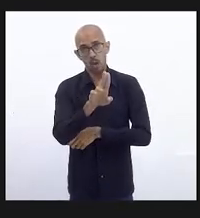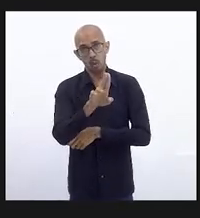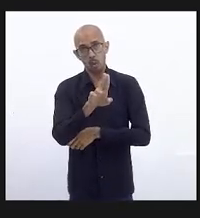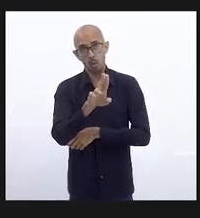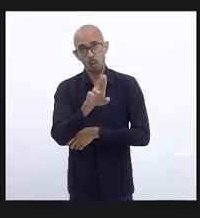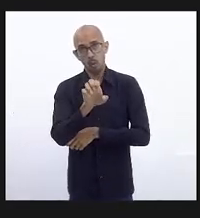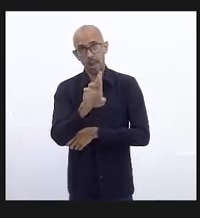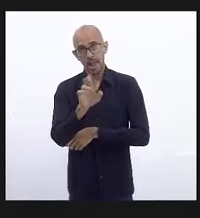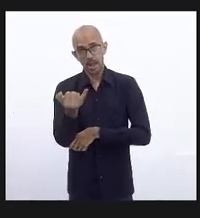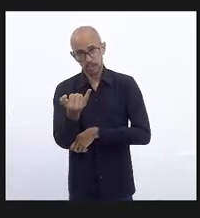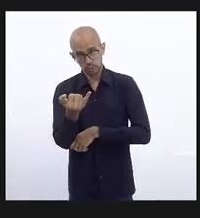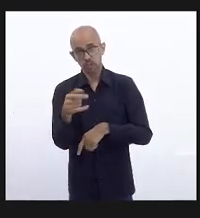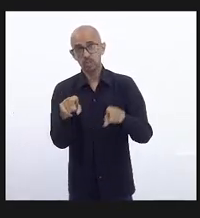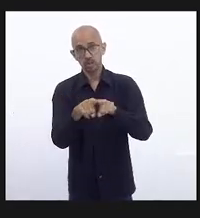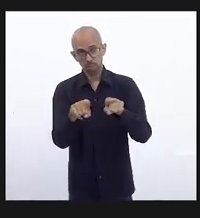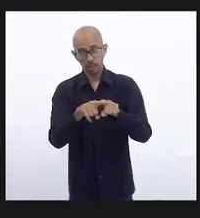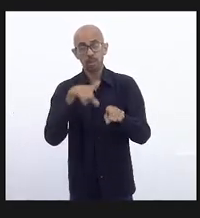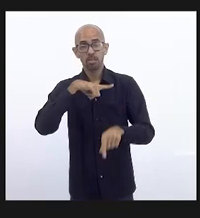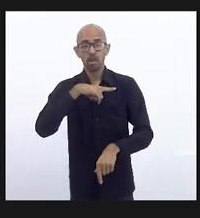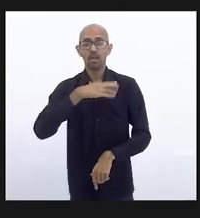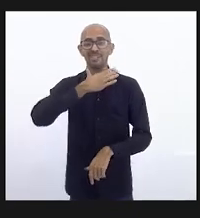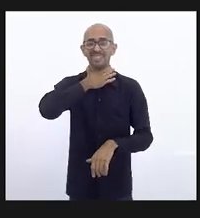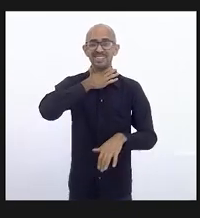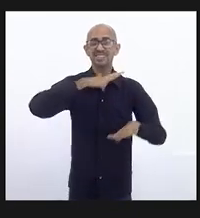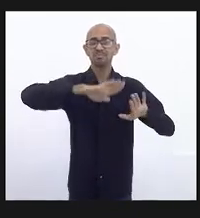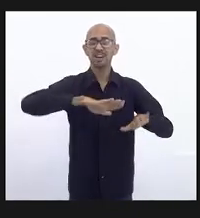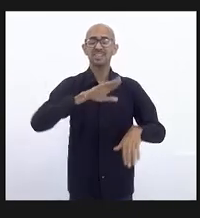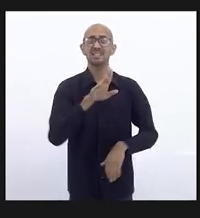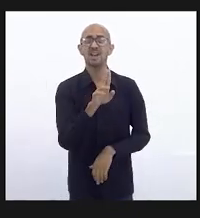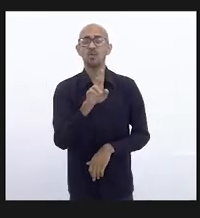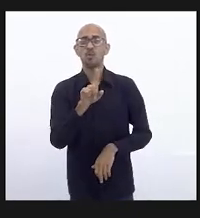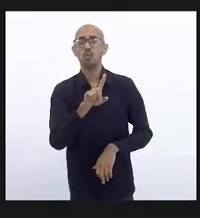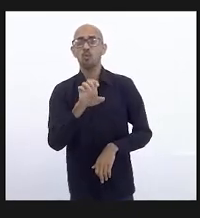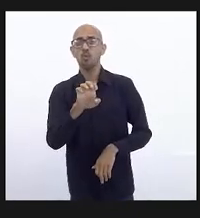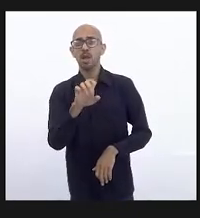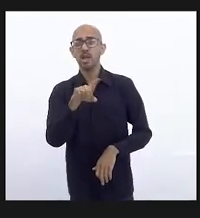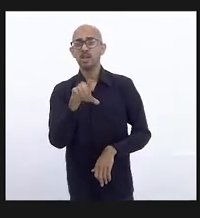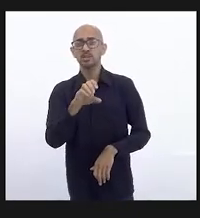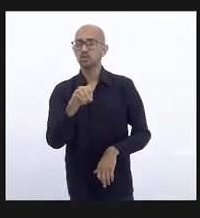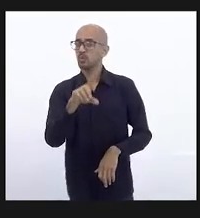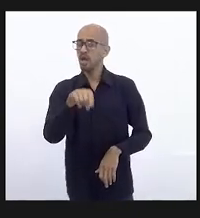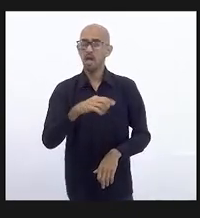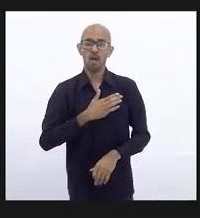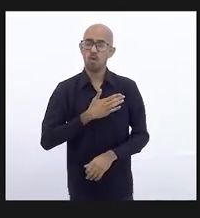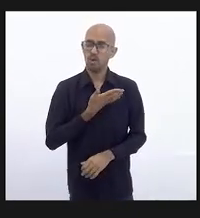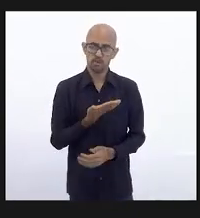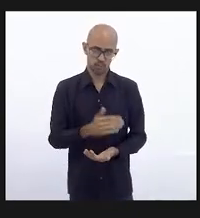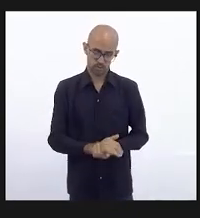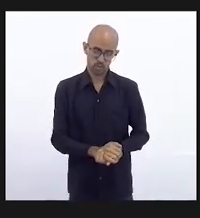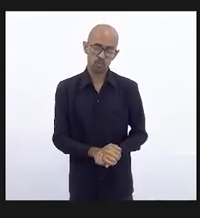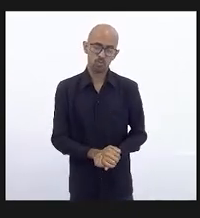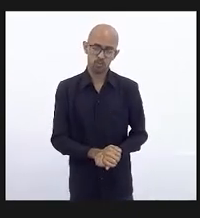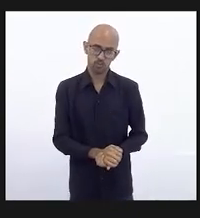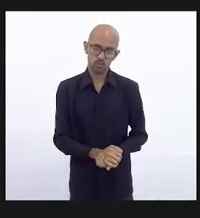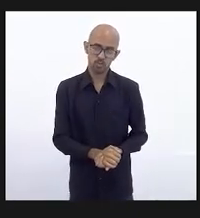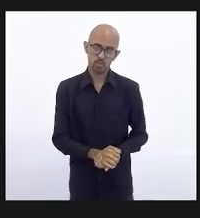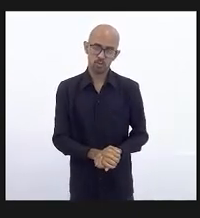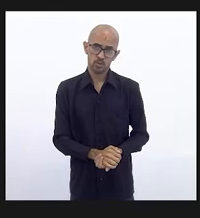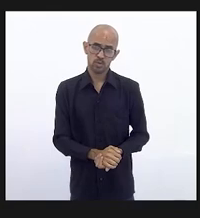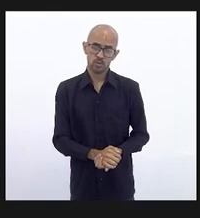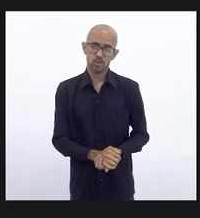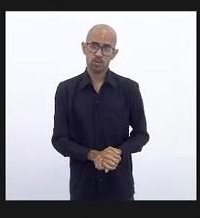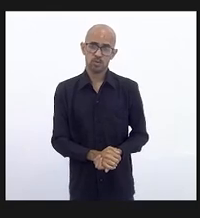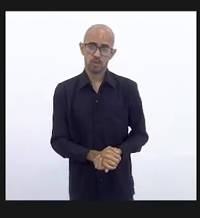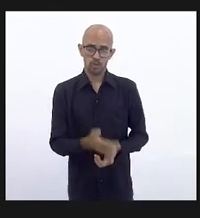crises, mas nenhuma delas vive uma crise tão dramática como essa da UESO. E aí eu volto a repetir, em pouco mais